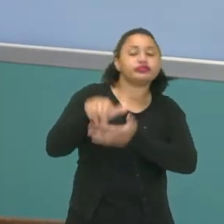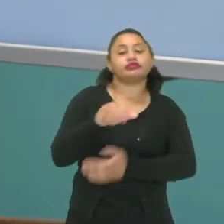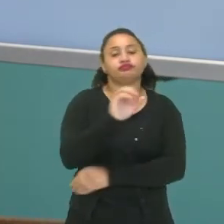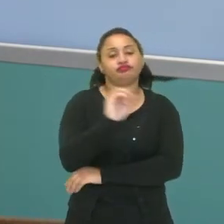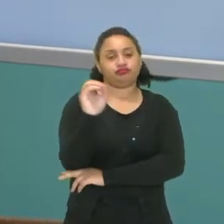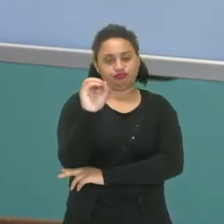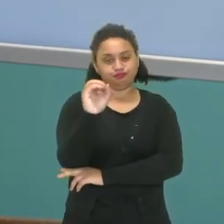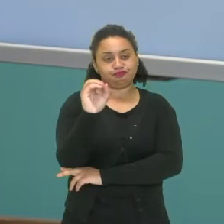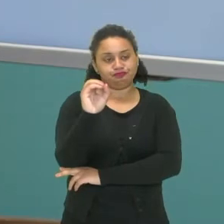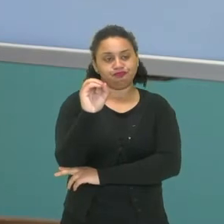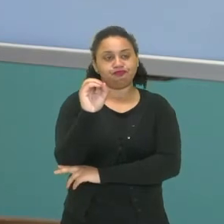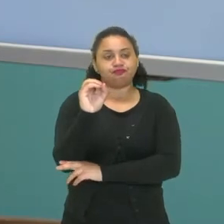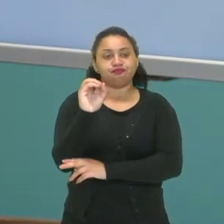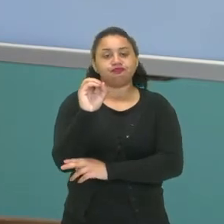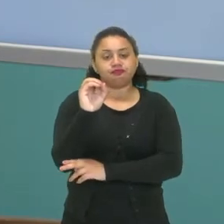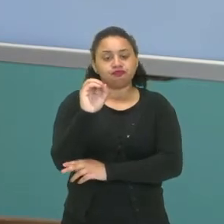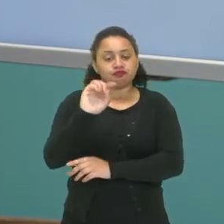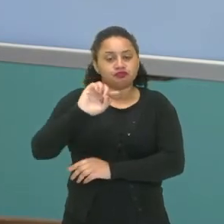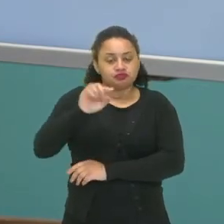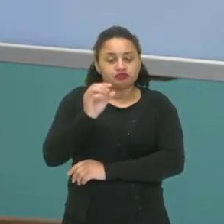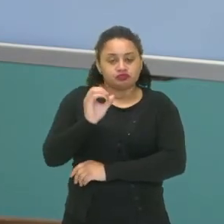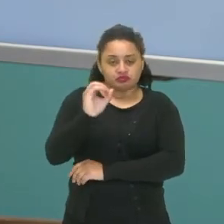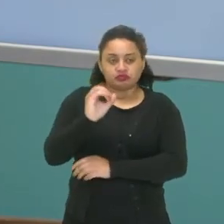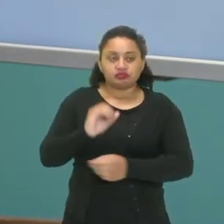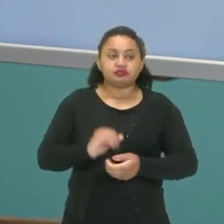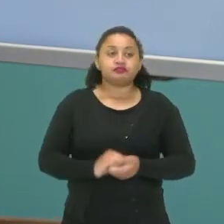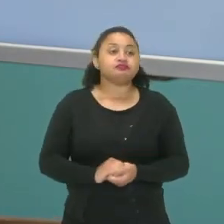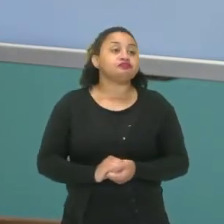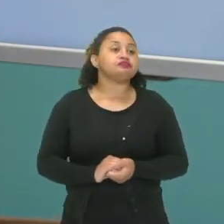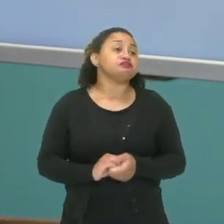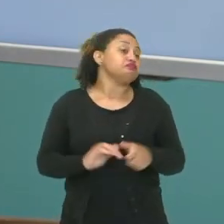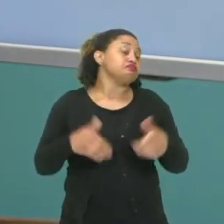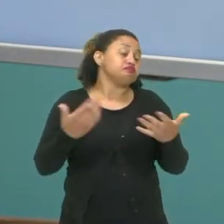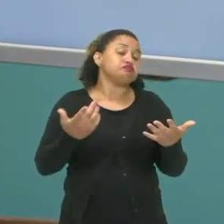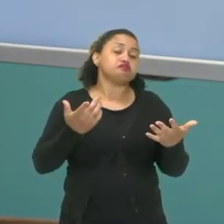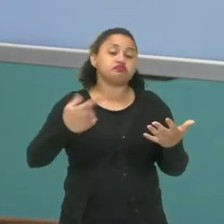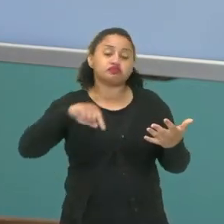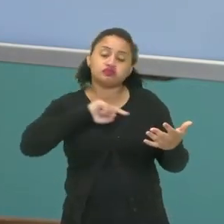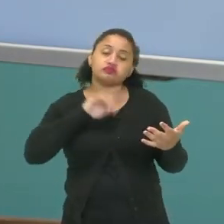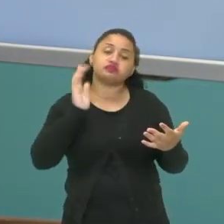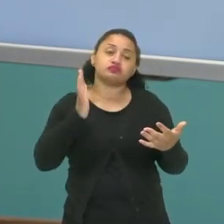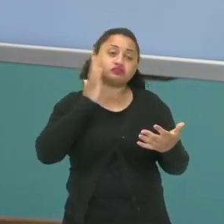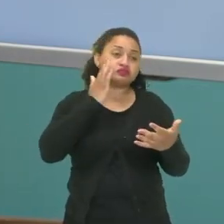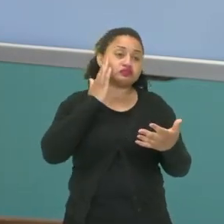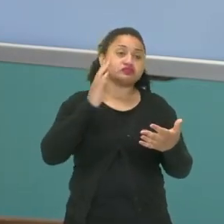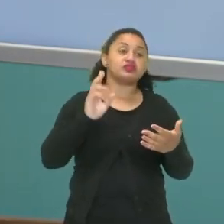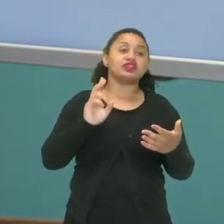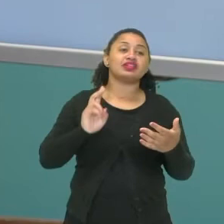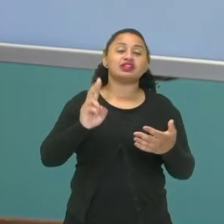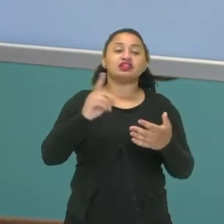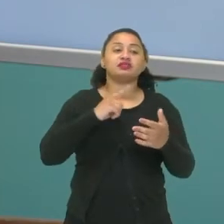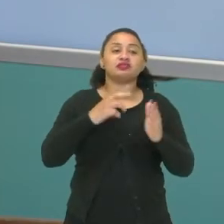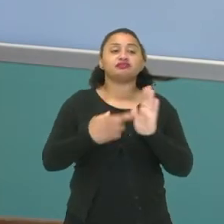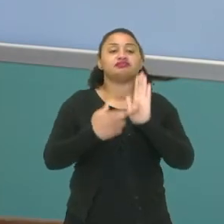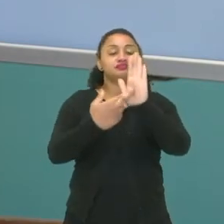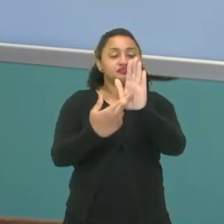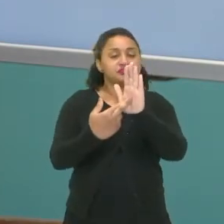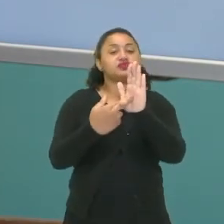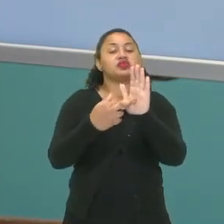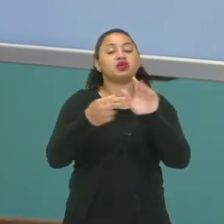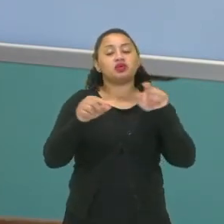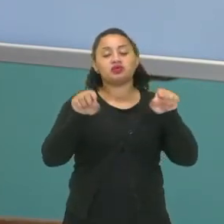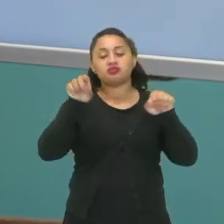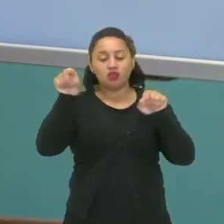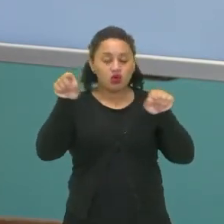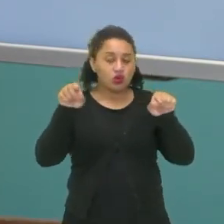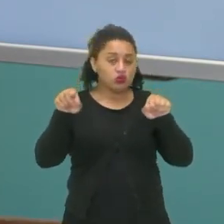sistema cartesiano, nosso plano cartesiano. E, como a gente já conhece, nós vamos ter sempre a representação de um ponto no